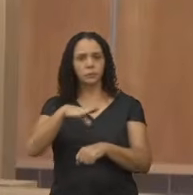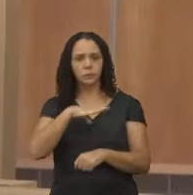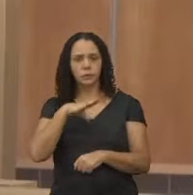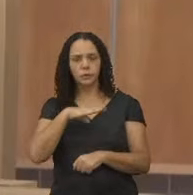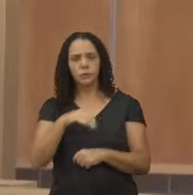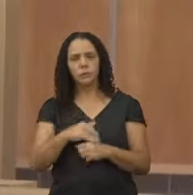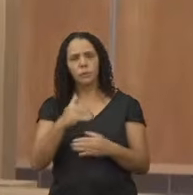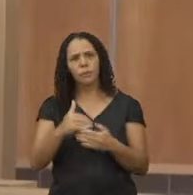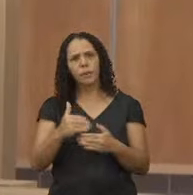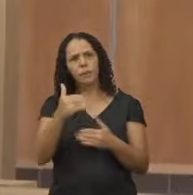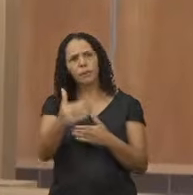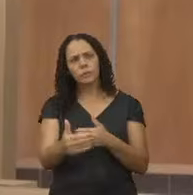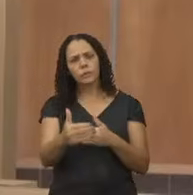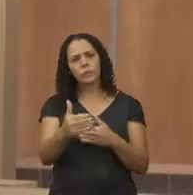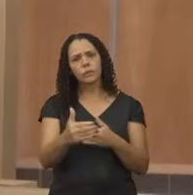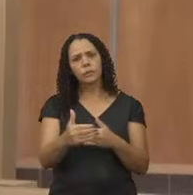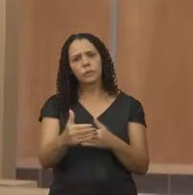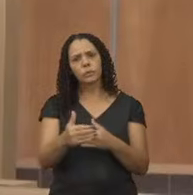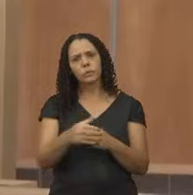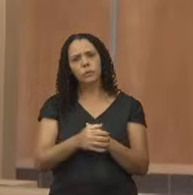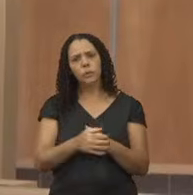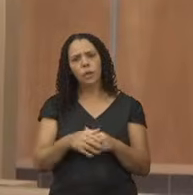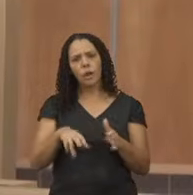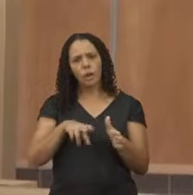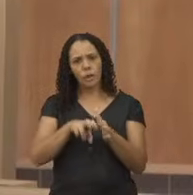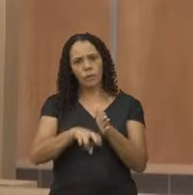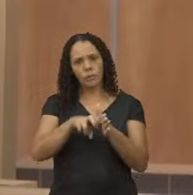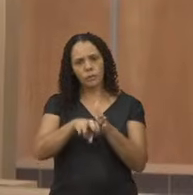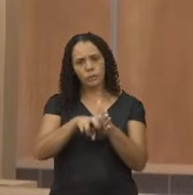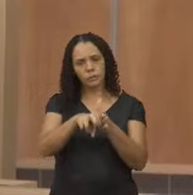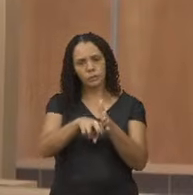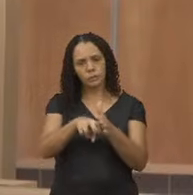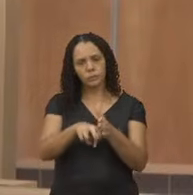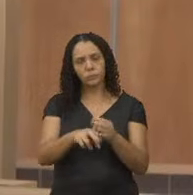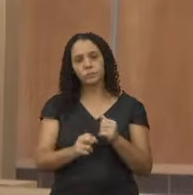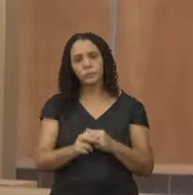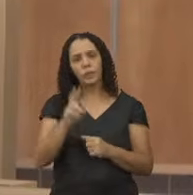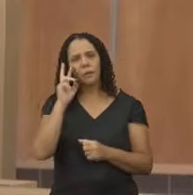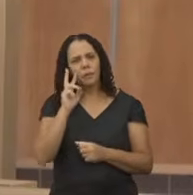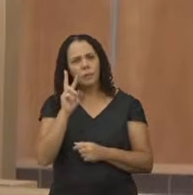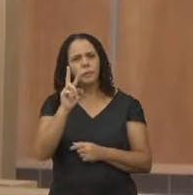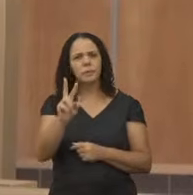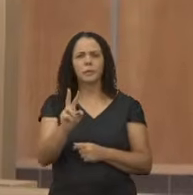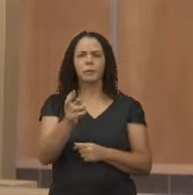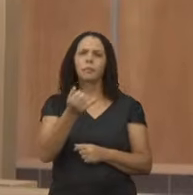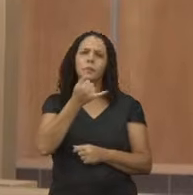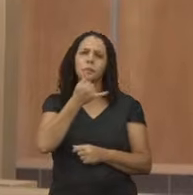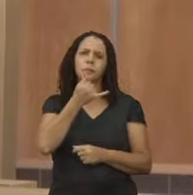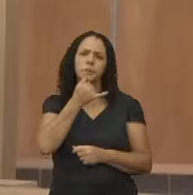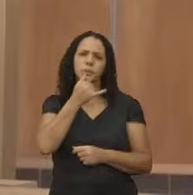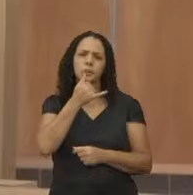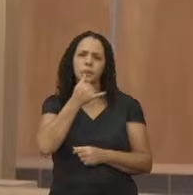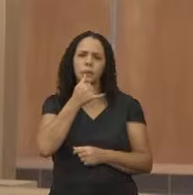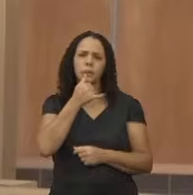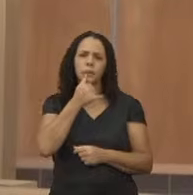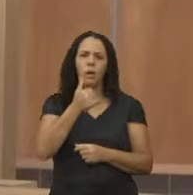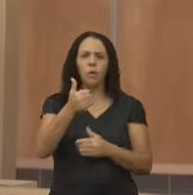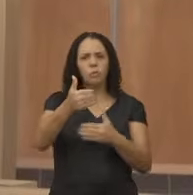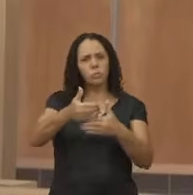em frente ao Pátio dos Trilhos, e você vê a tristeza que é aquele